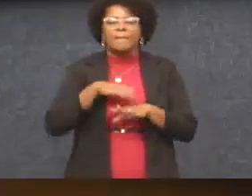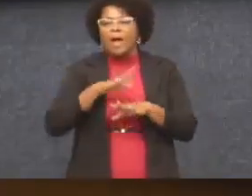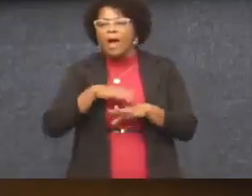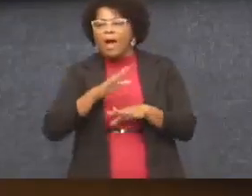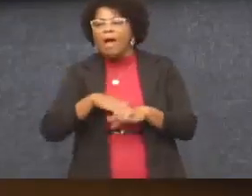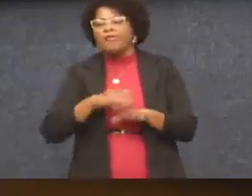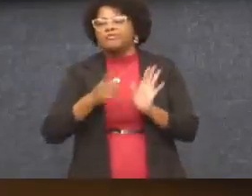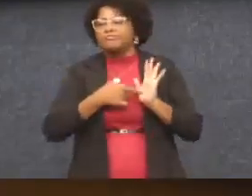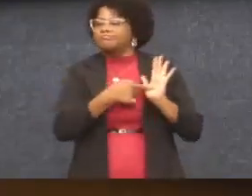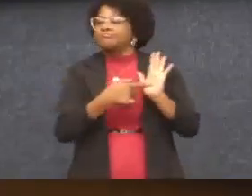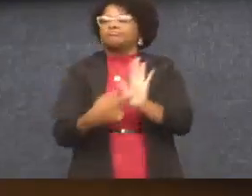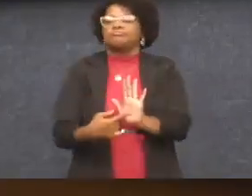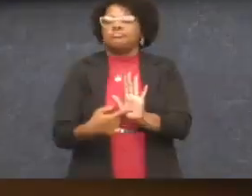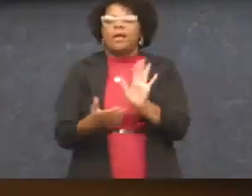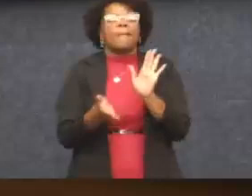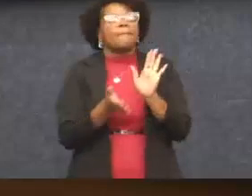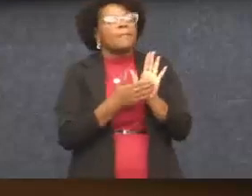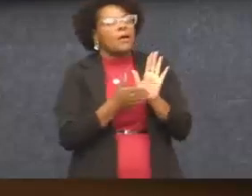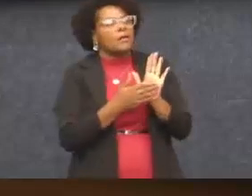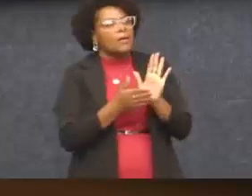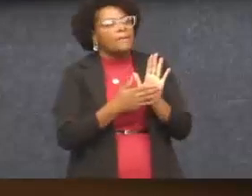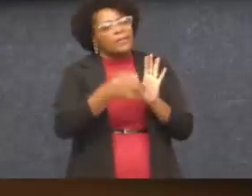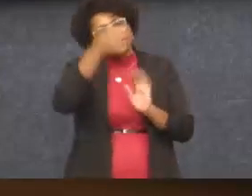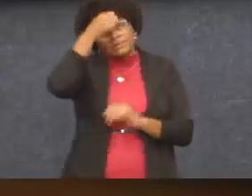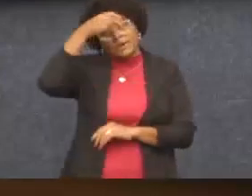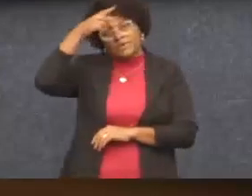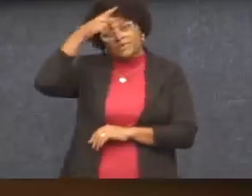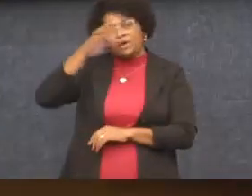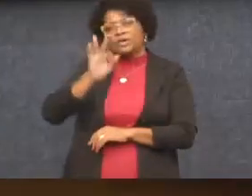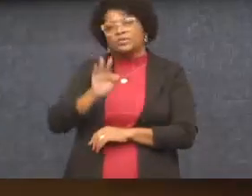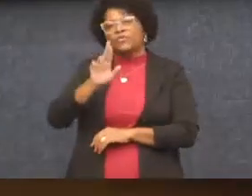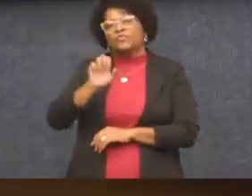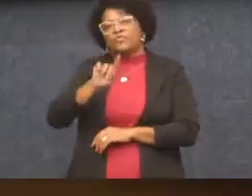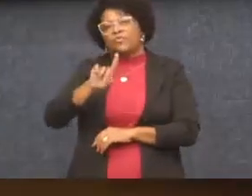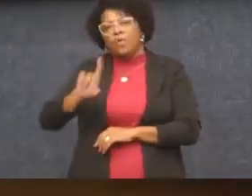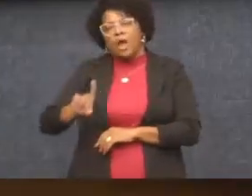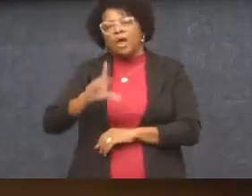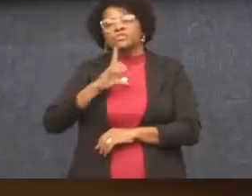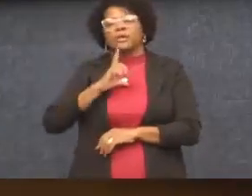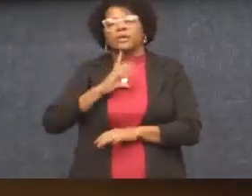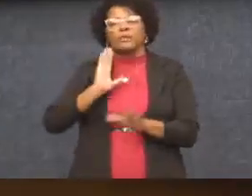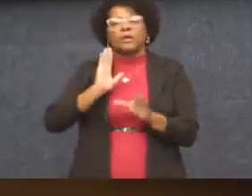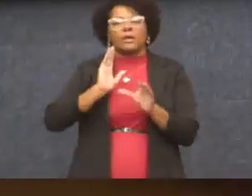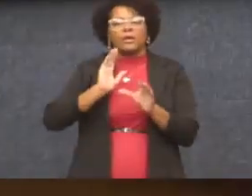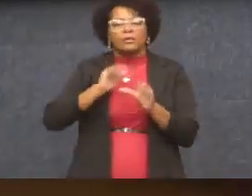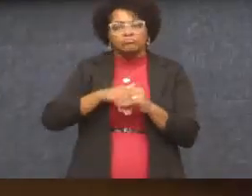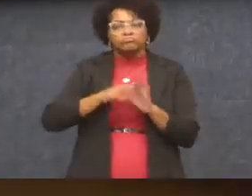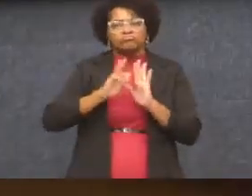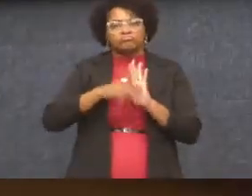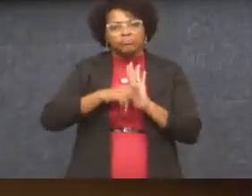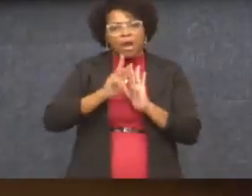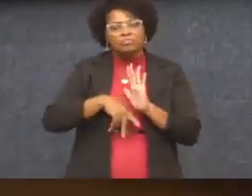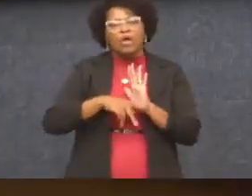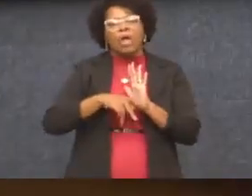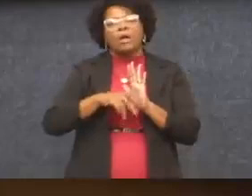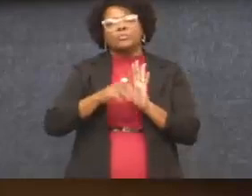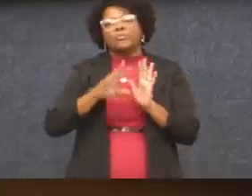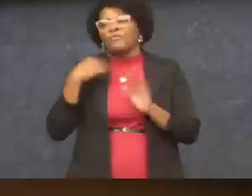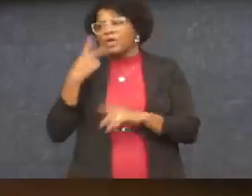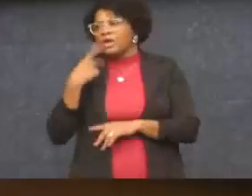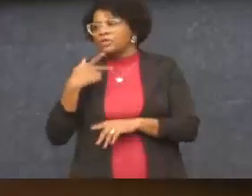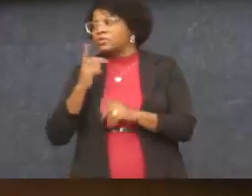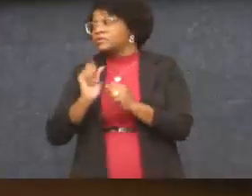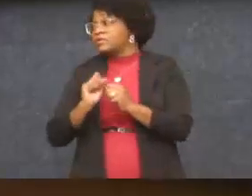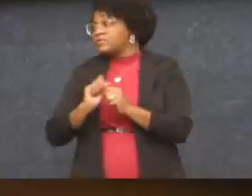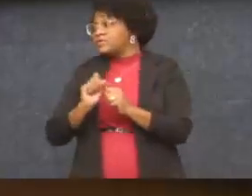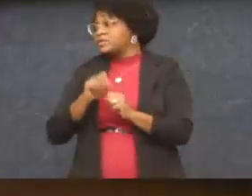mais vibrante. Parabenizar o prefeito Fuad por ter encaminhado esse projeto, os vereadores que participaram da construção. Então, agora